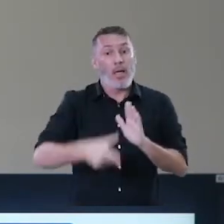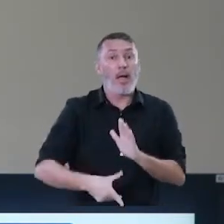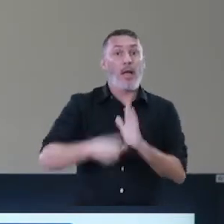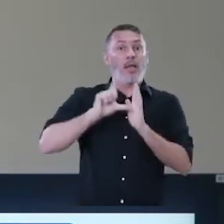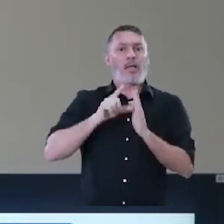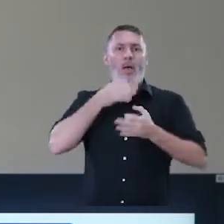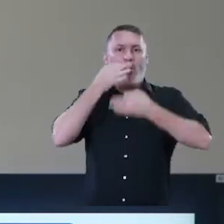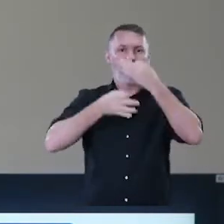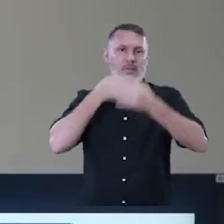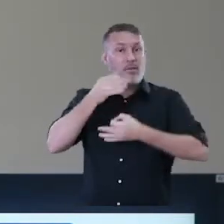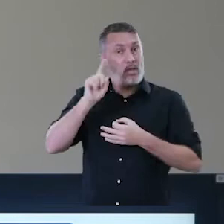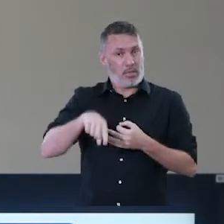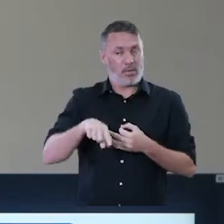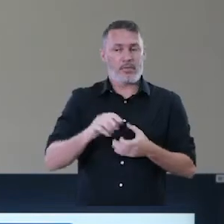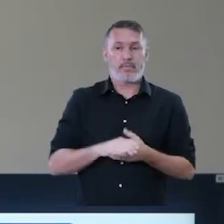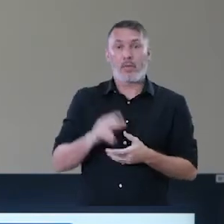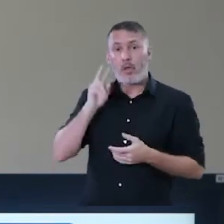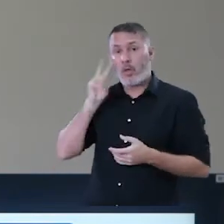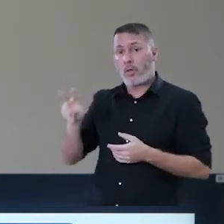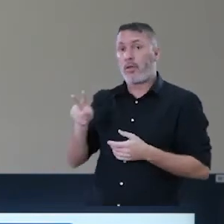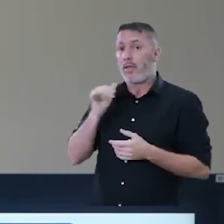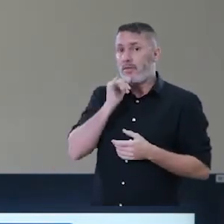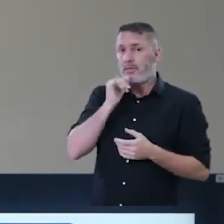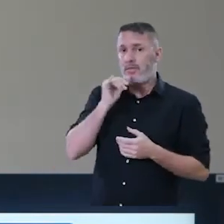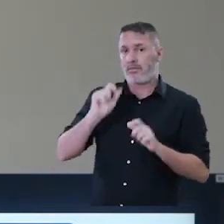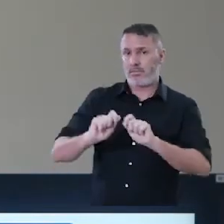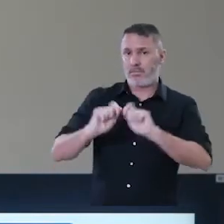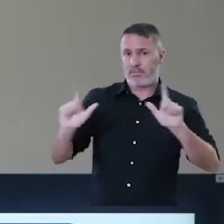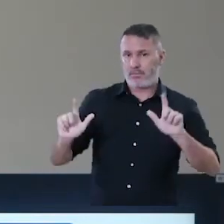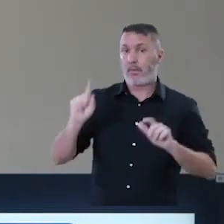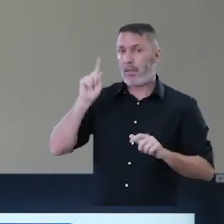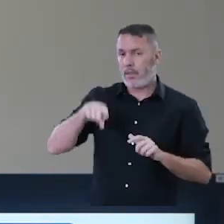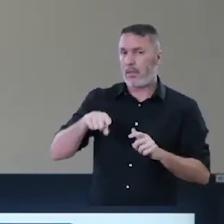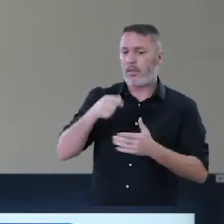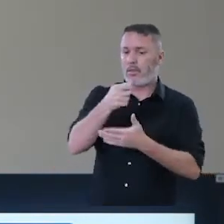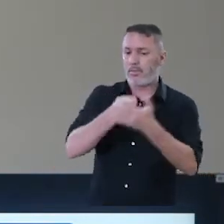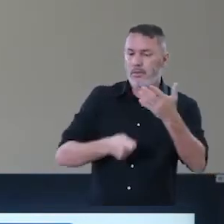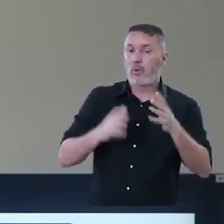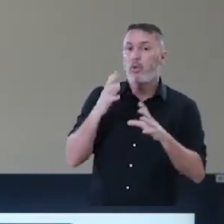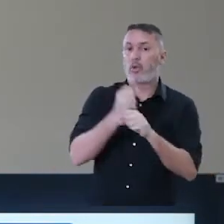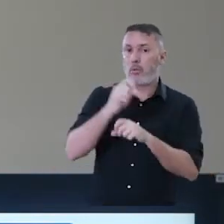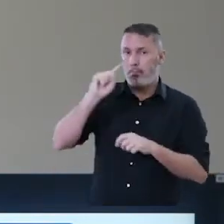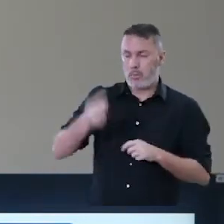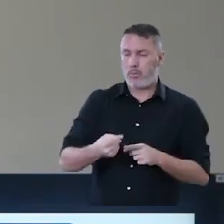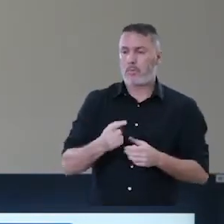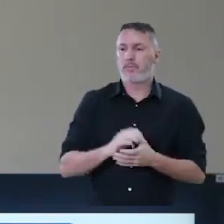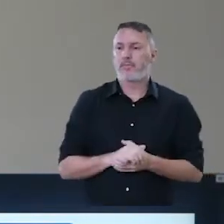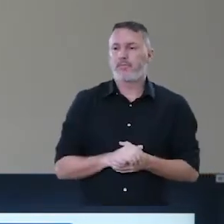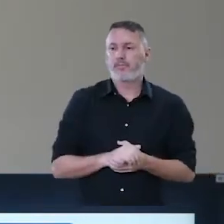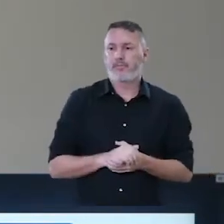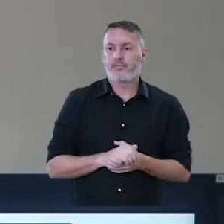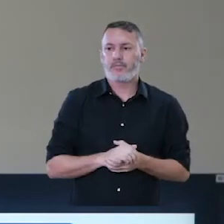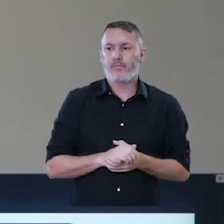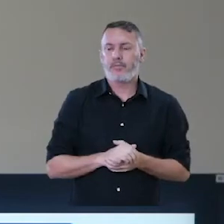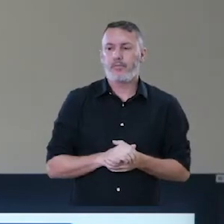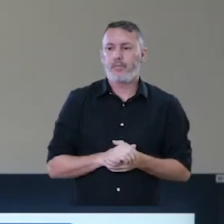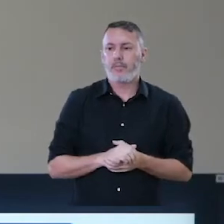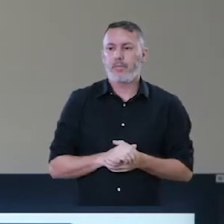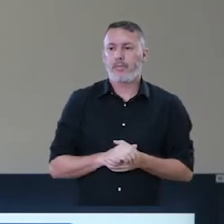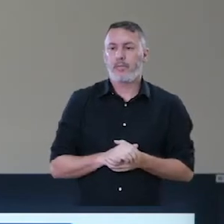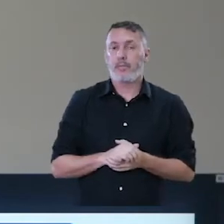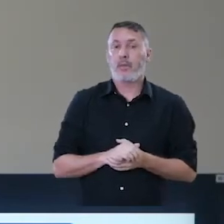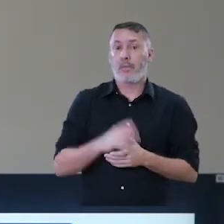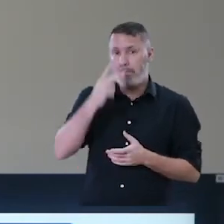chamamos de antecipação argumentativa. Olha um exemplo de redação nota 1000. Esse exemplo aqui,